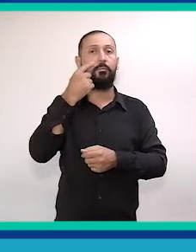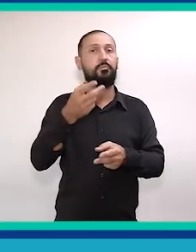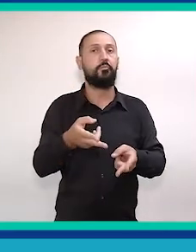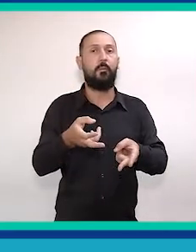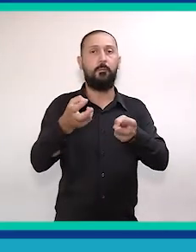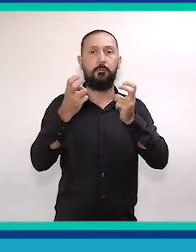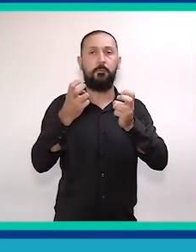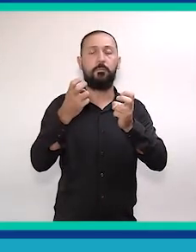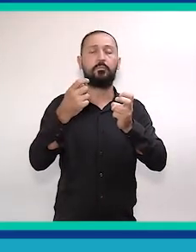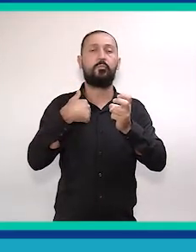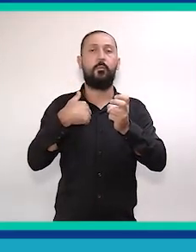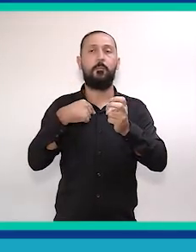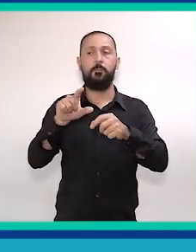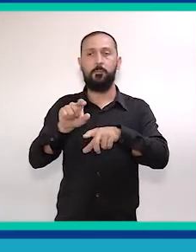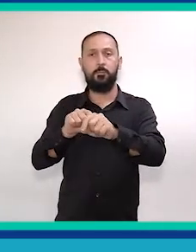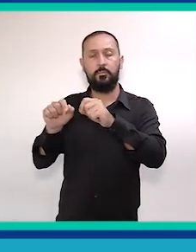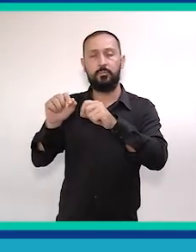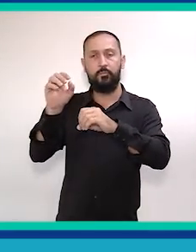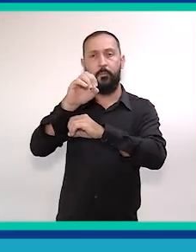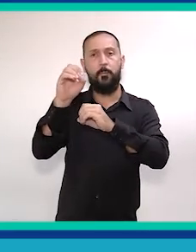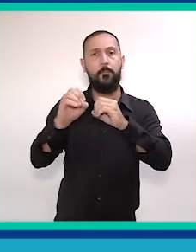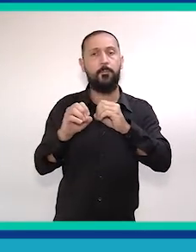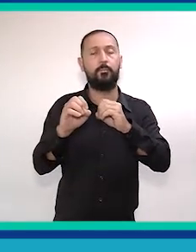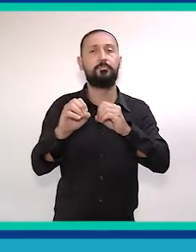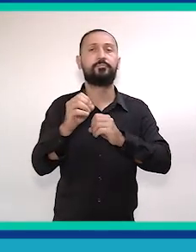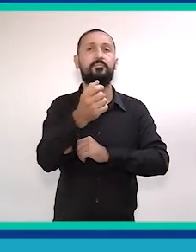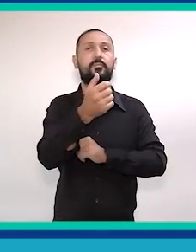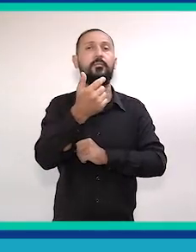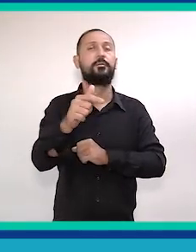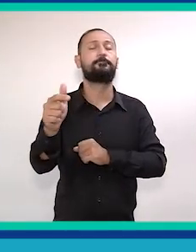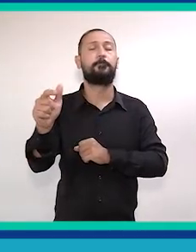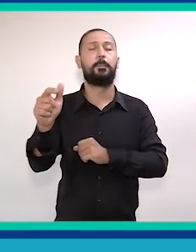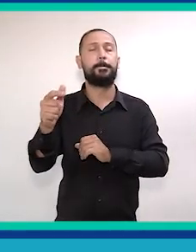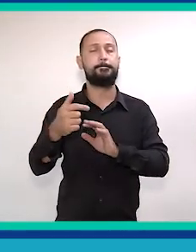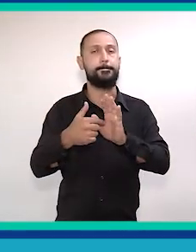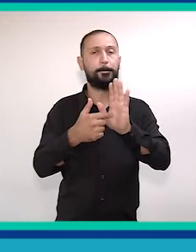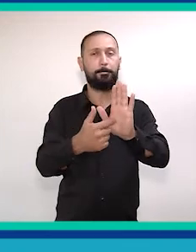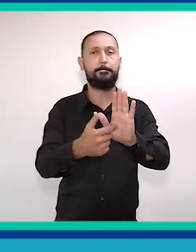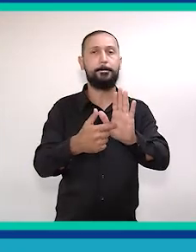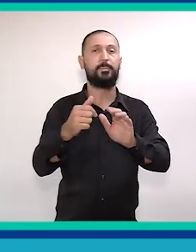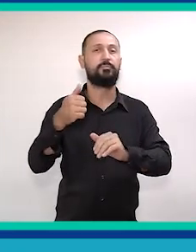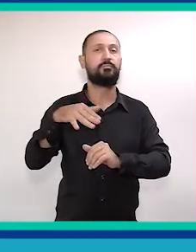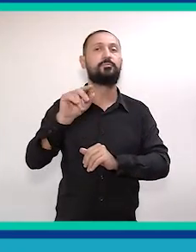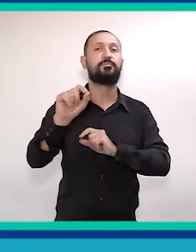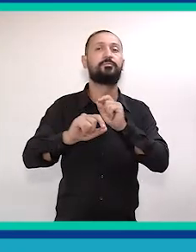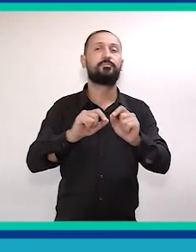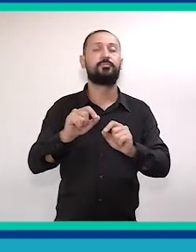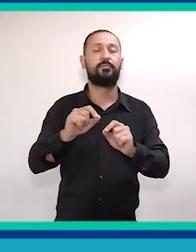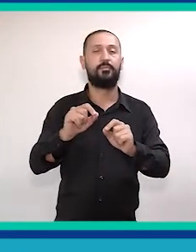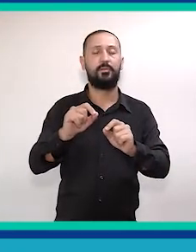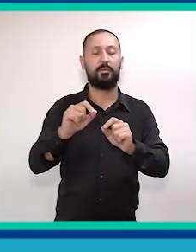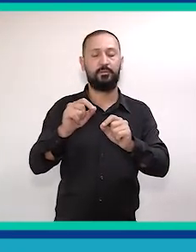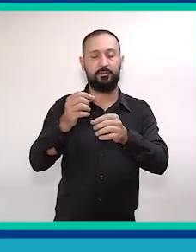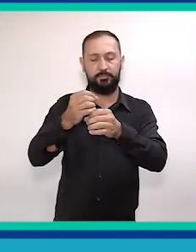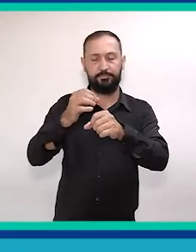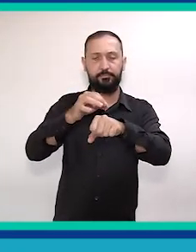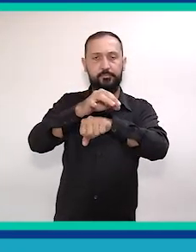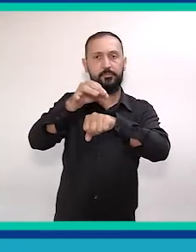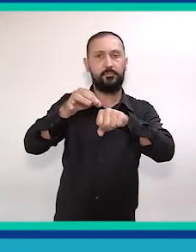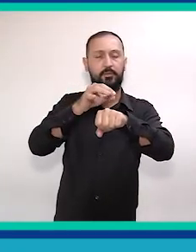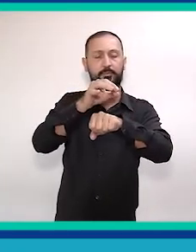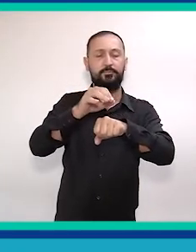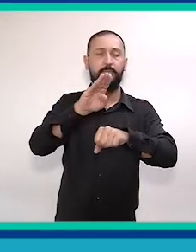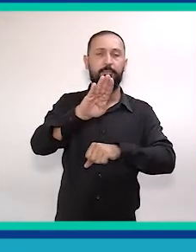gente consegue perceber que a nossa molécula ela não apresentou uma atividade, principalmente quando eu observo